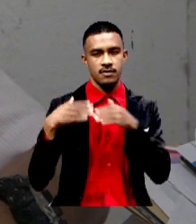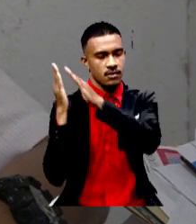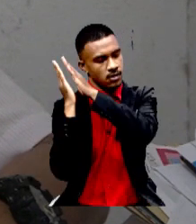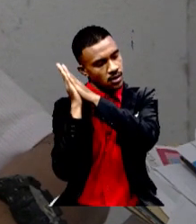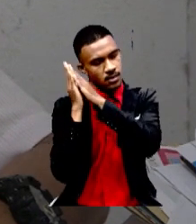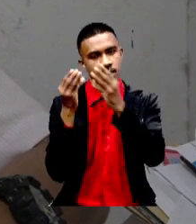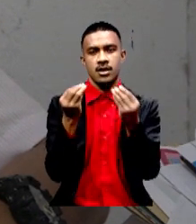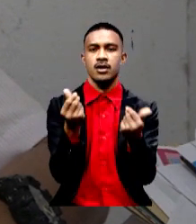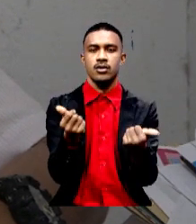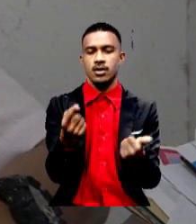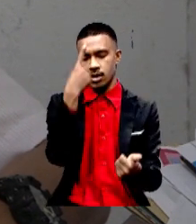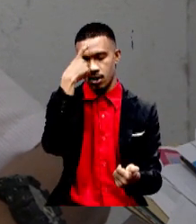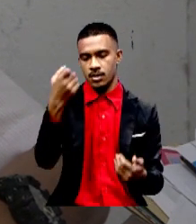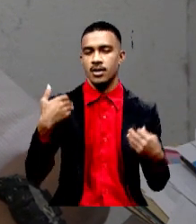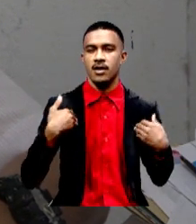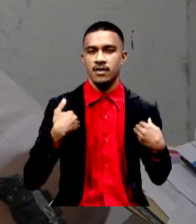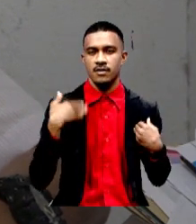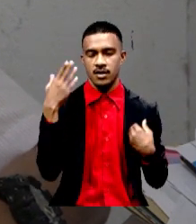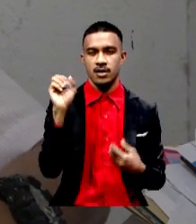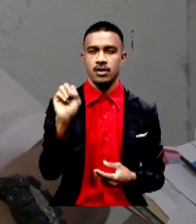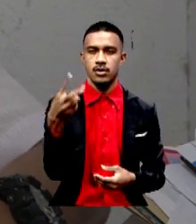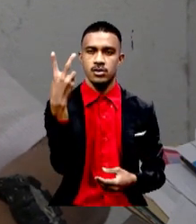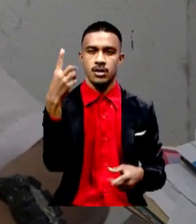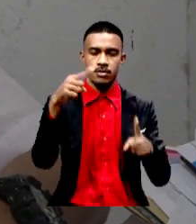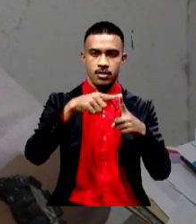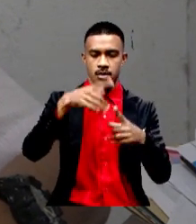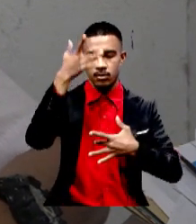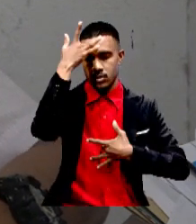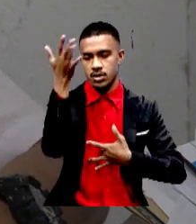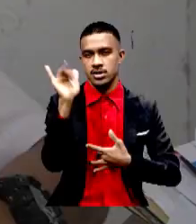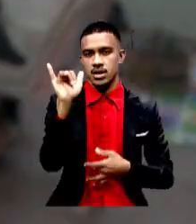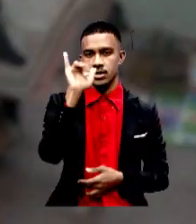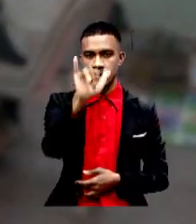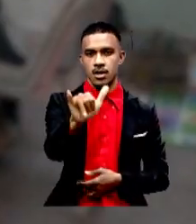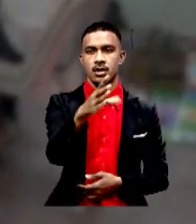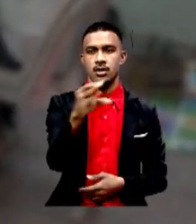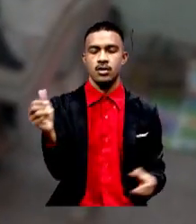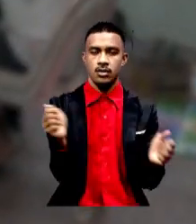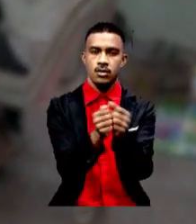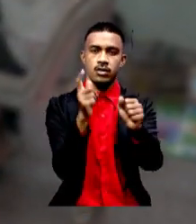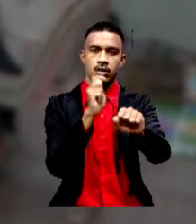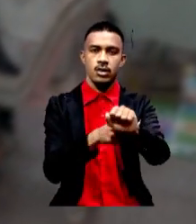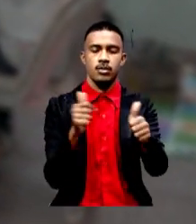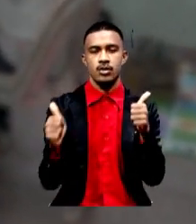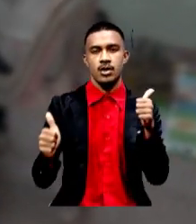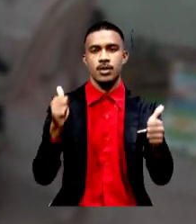iha nba iha de 12 ba paciente sira atu bele hela nba ko duração ne bema semana